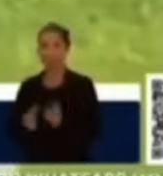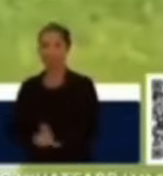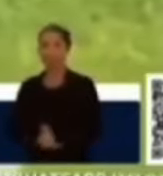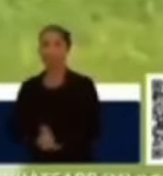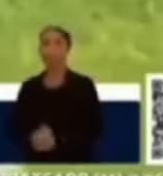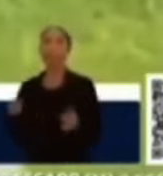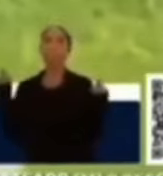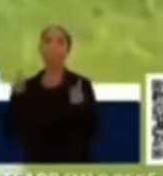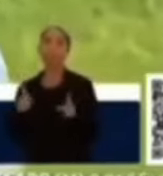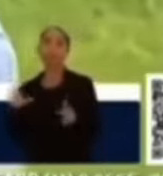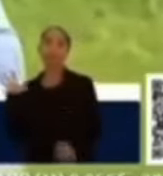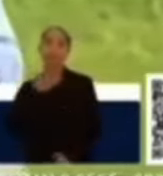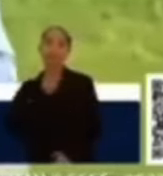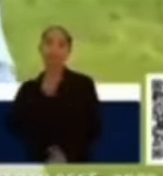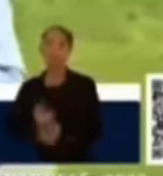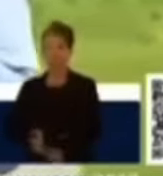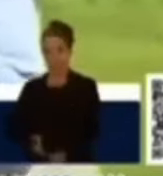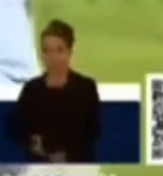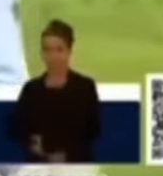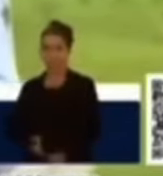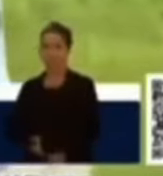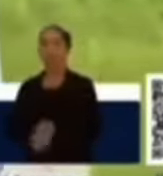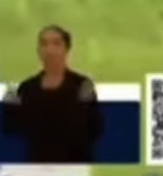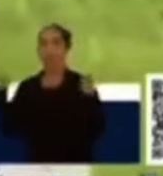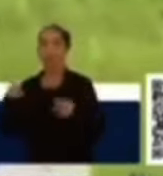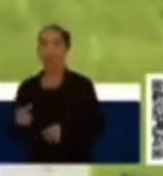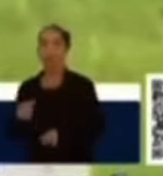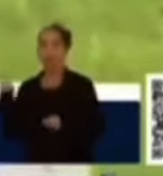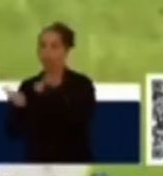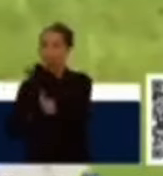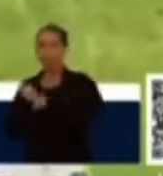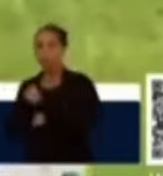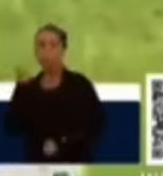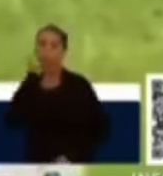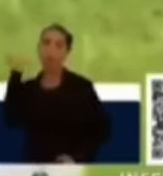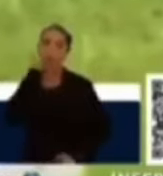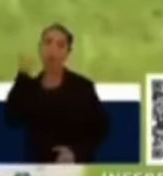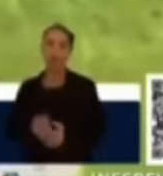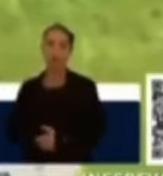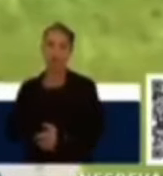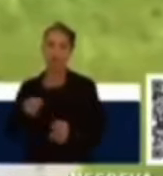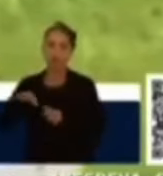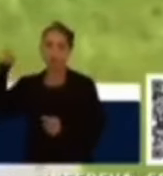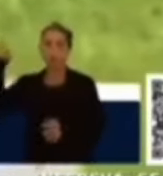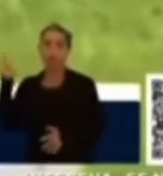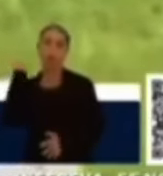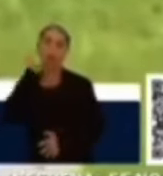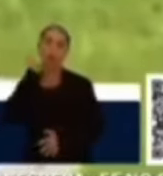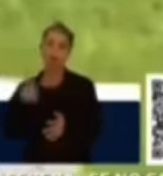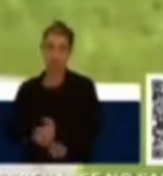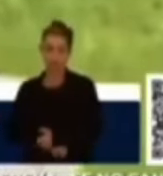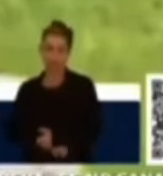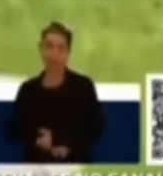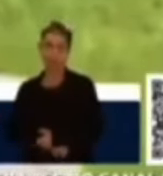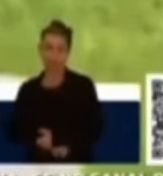Amor. Ganhou na Mega Sena da Virada. Sim ou não?